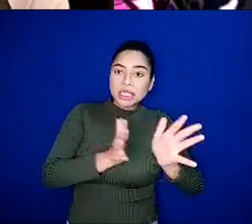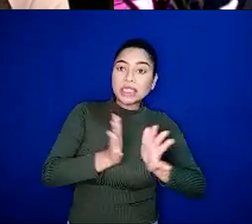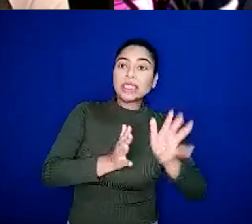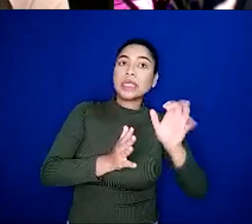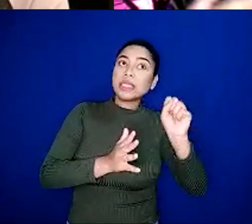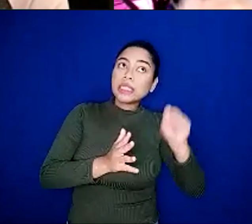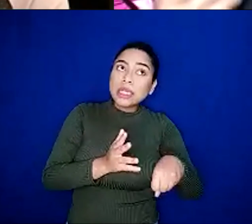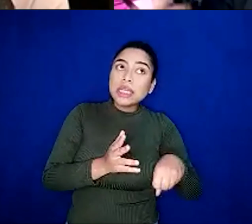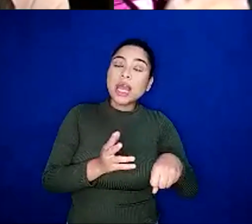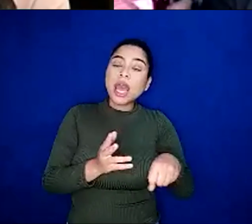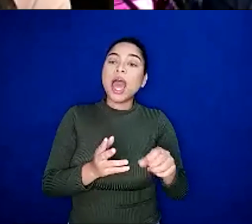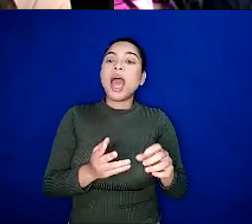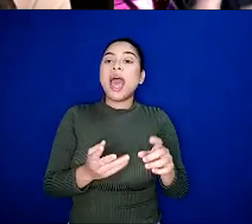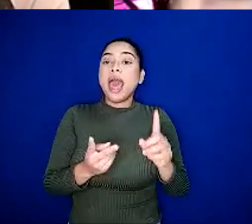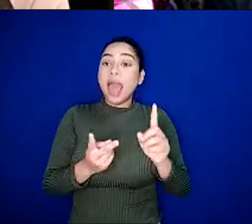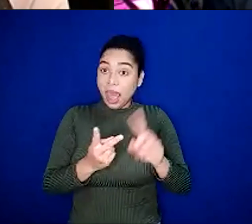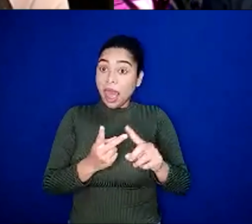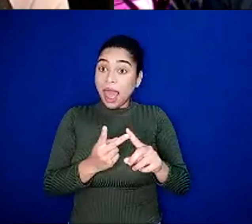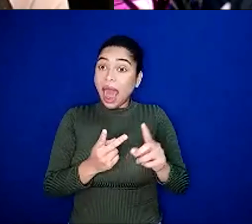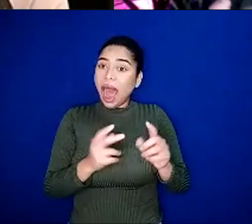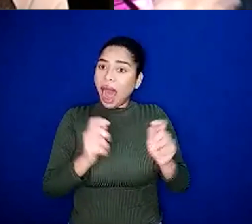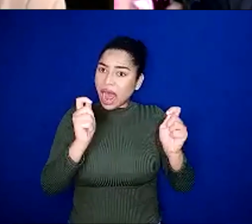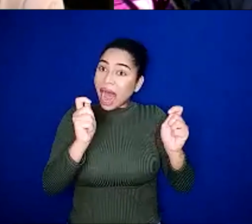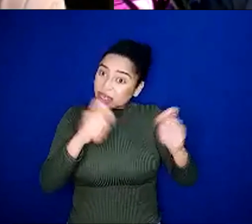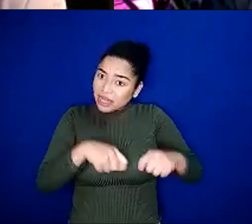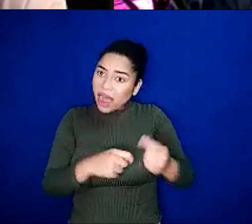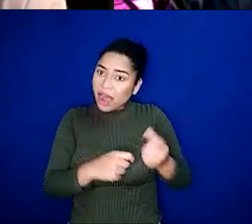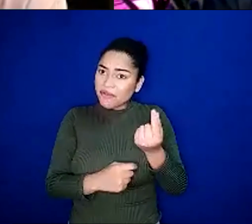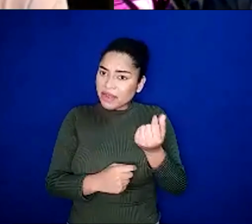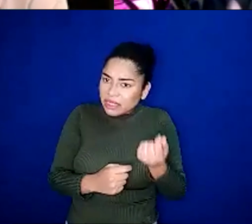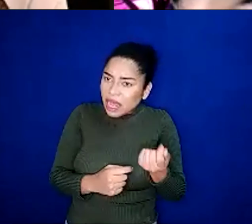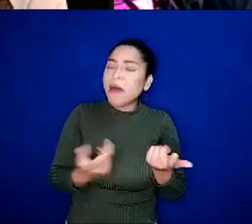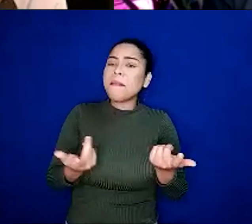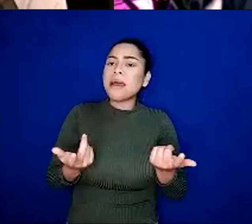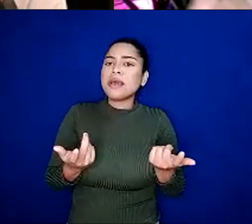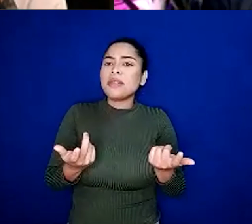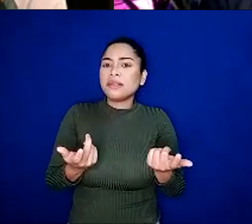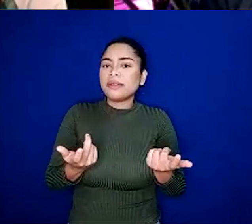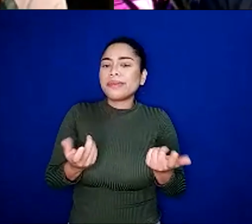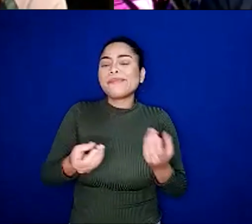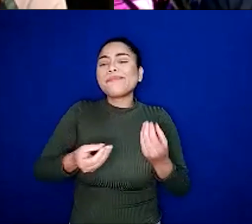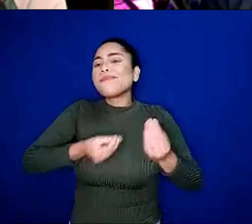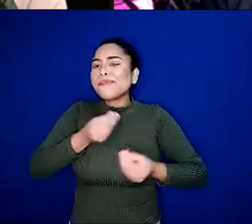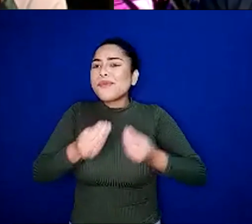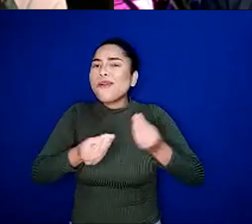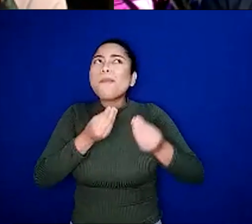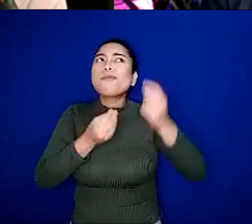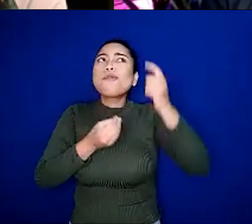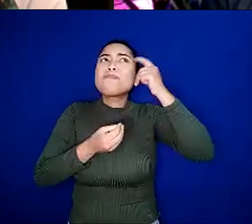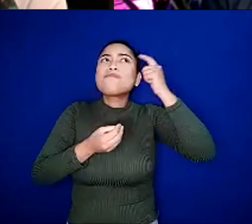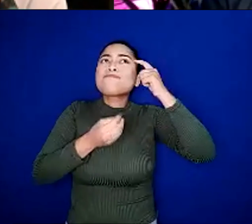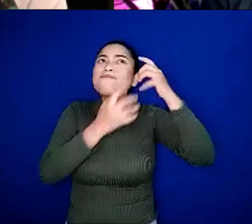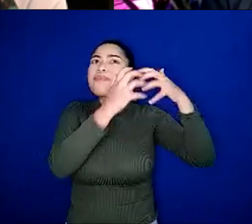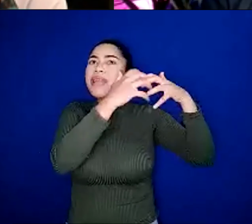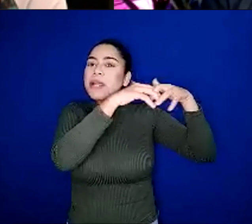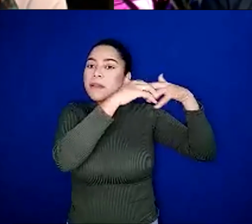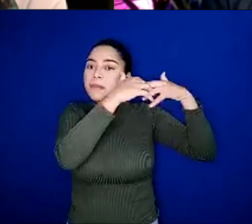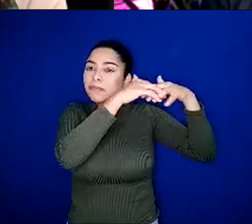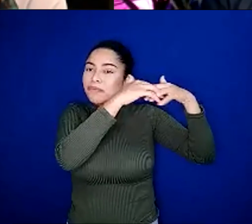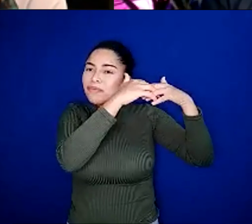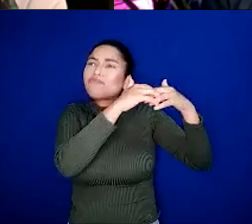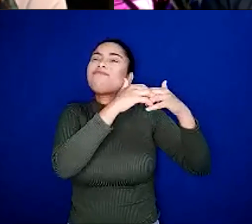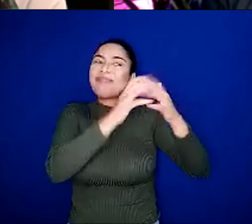bonito que é acessível financeiramente que isso como como que essas reflexões assim da parte